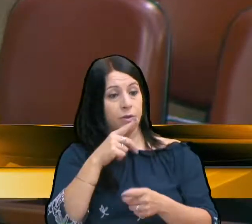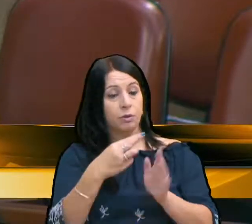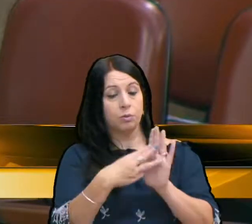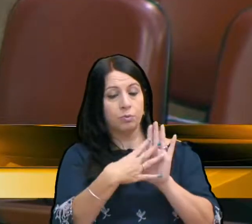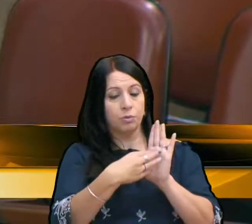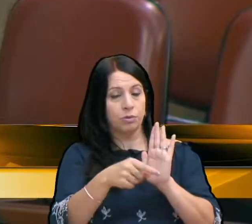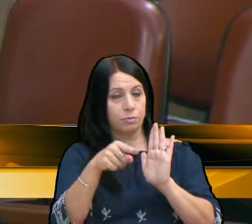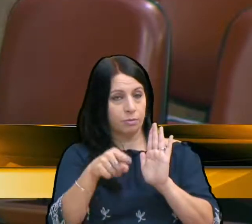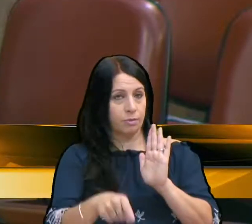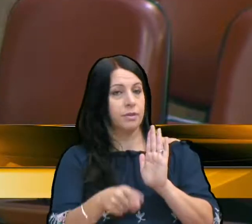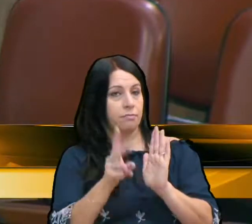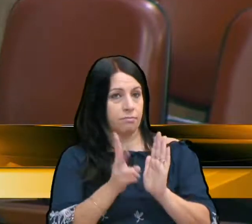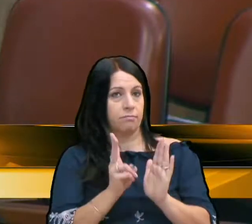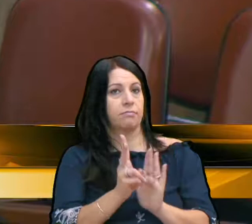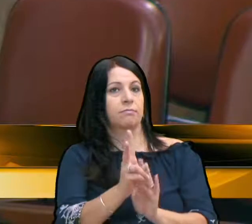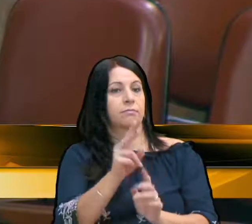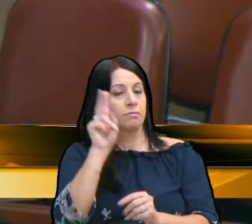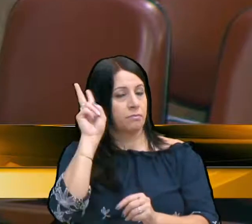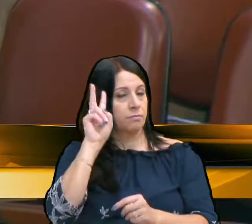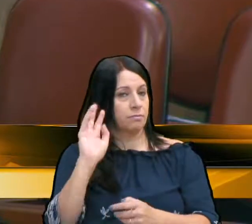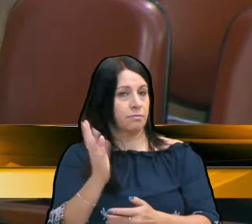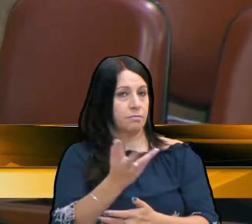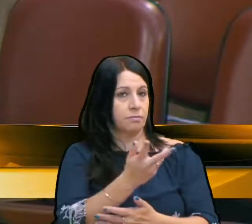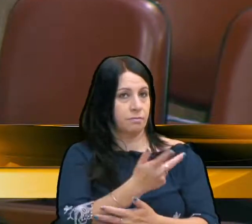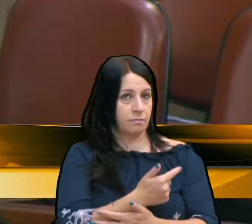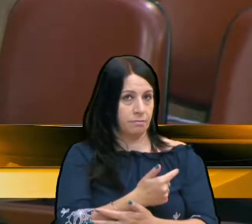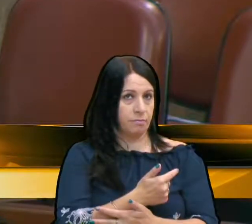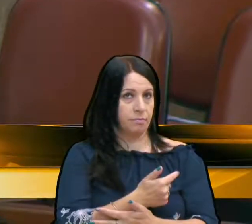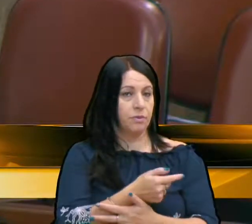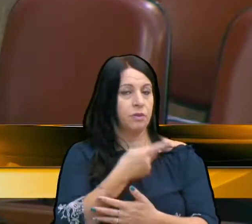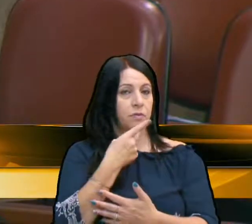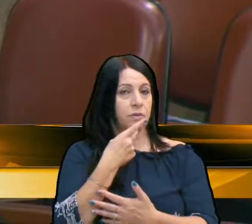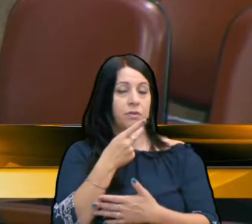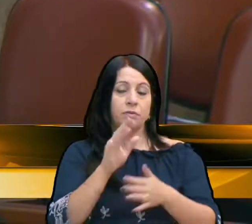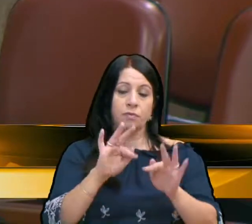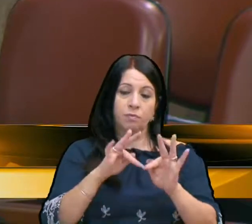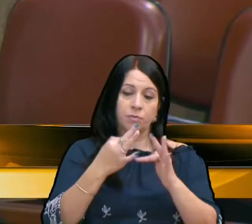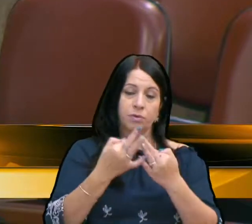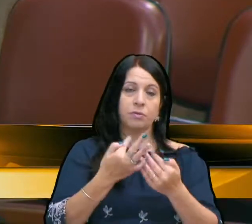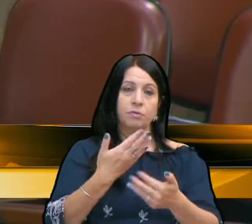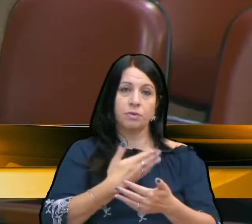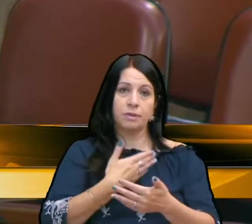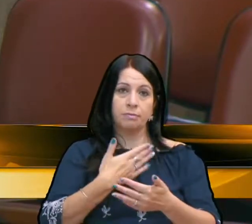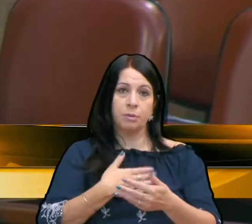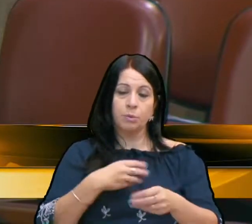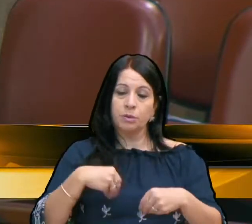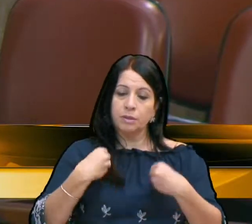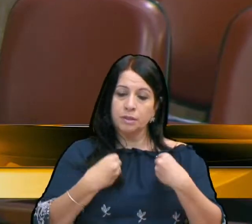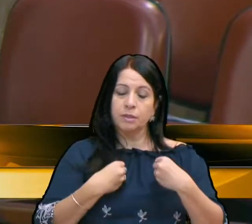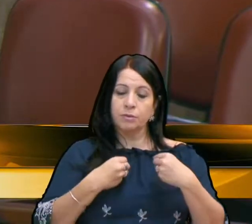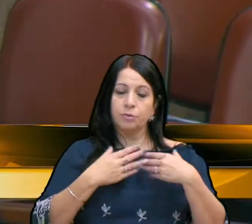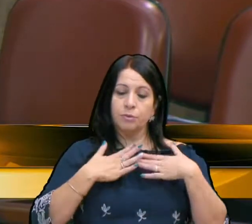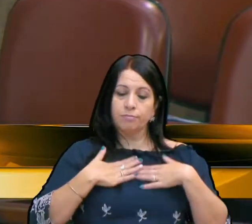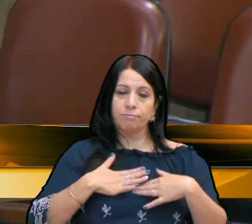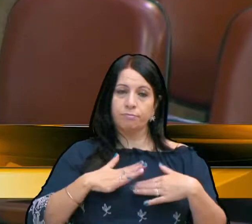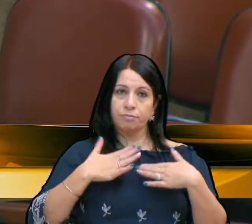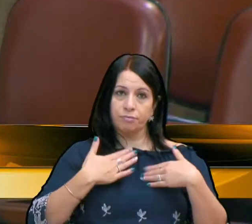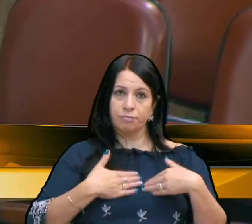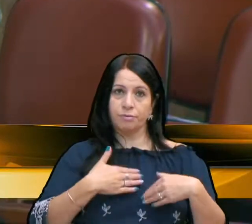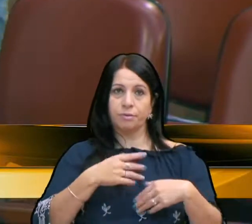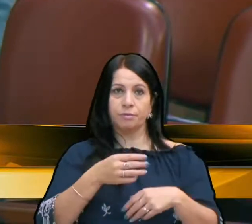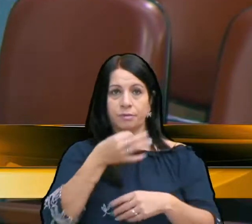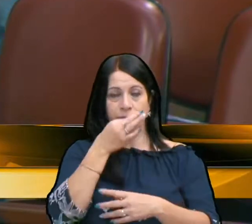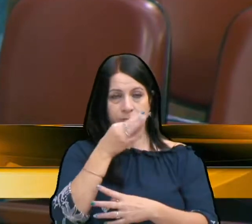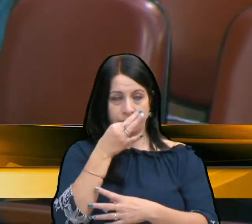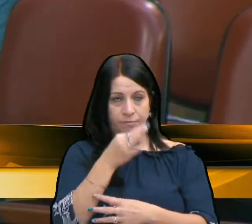José seja sempre seguido e lembrado por todos. Desejo que os familiares e amigos sintam-se confortados neste momento. Caxias